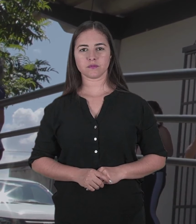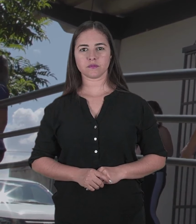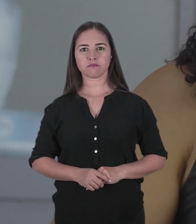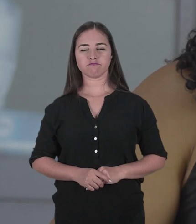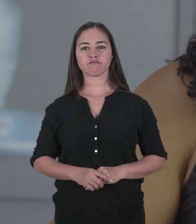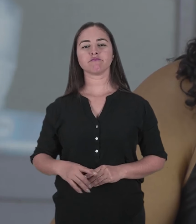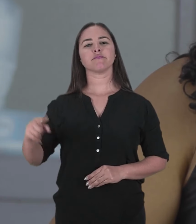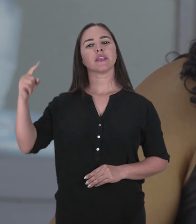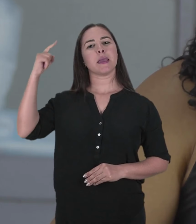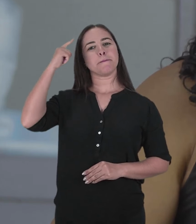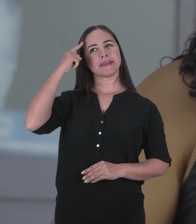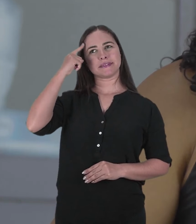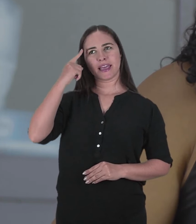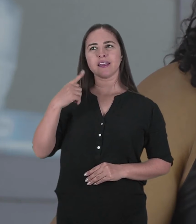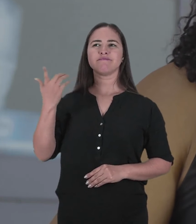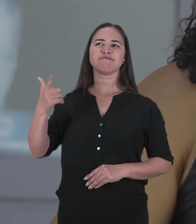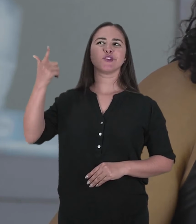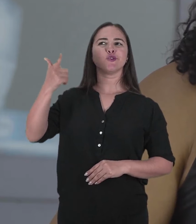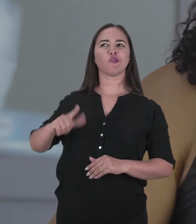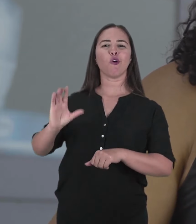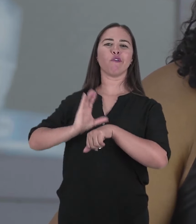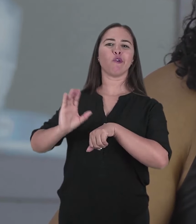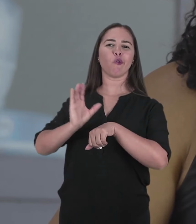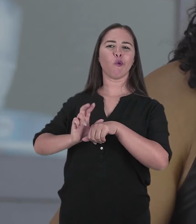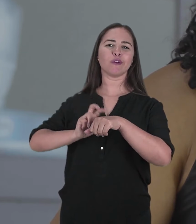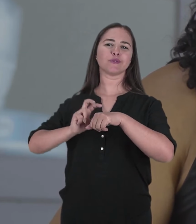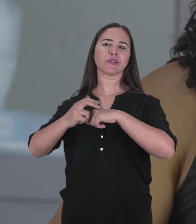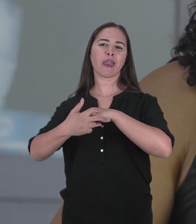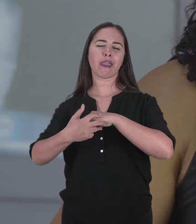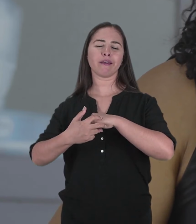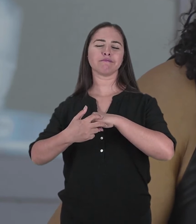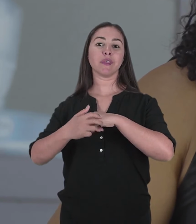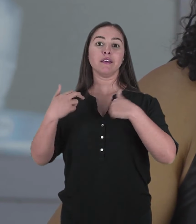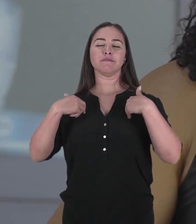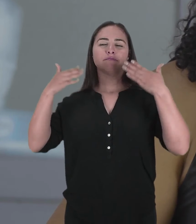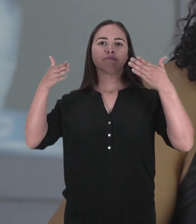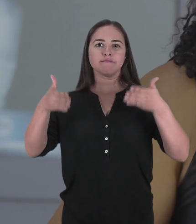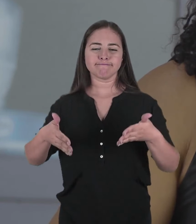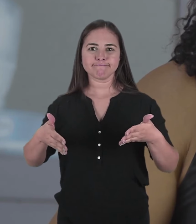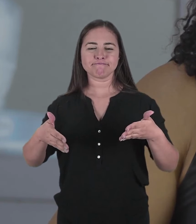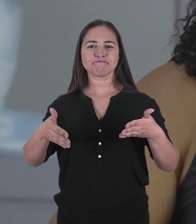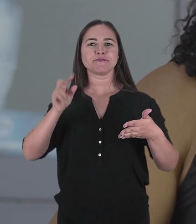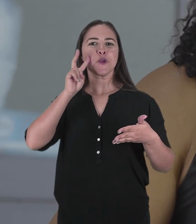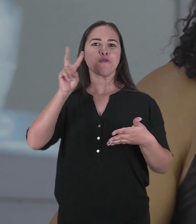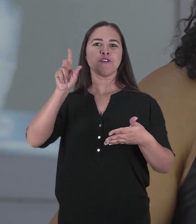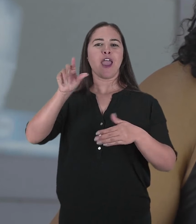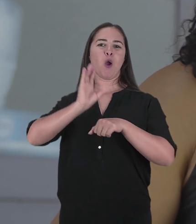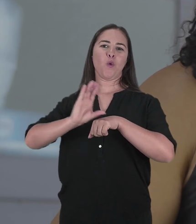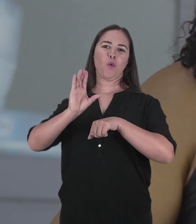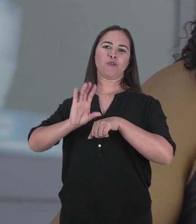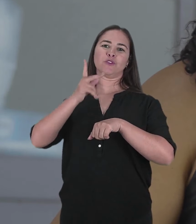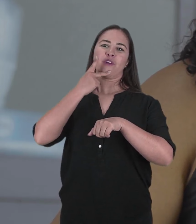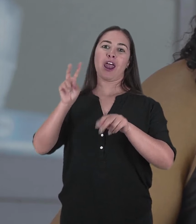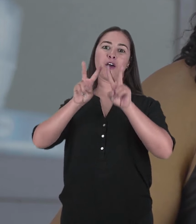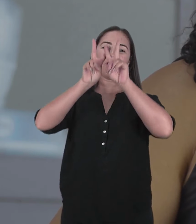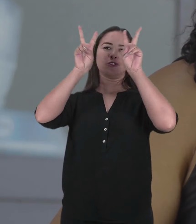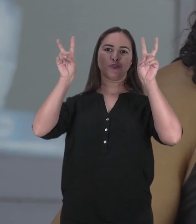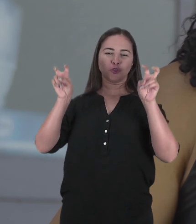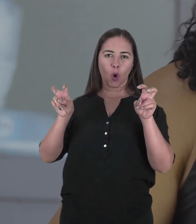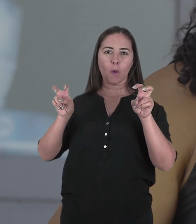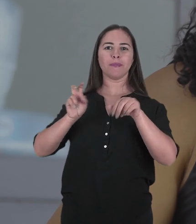Pensei que esse fosse mais um curso de dengue. E aí, quando eu cheguei, eu me deparei com um curso que falava sobre